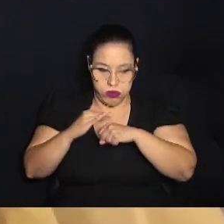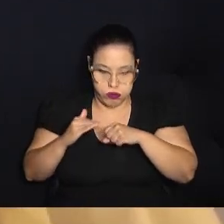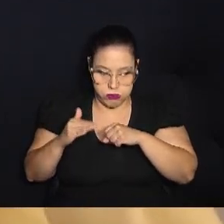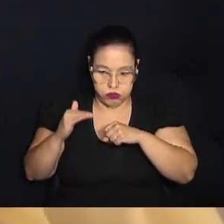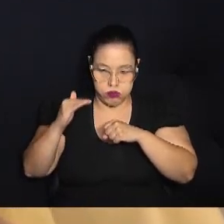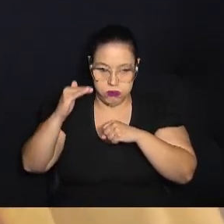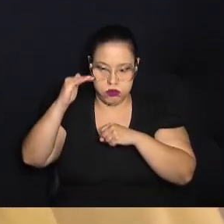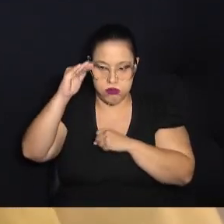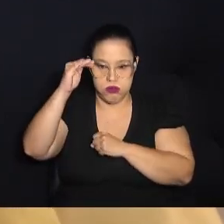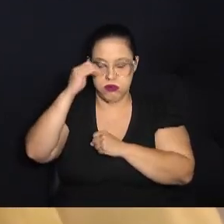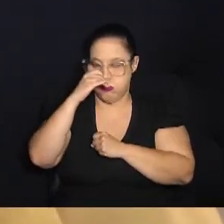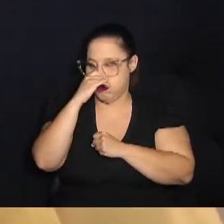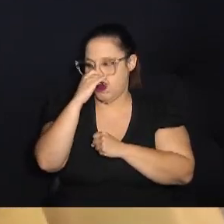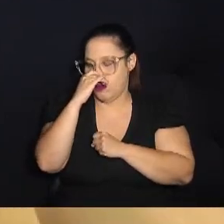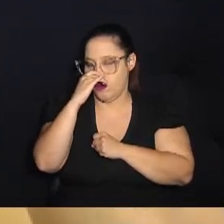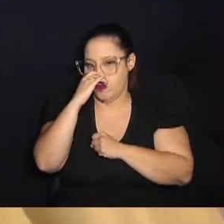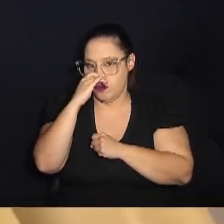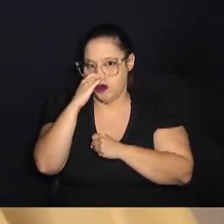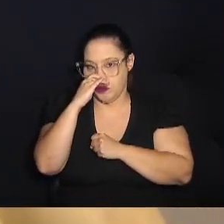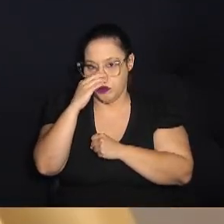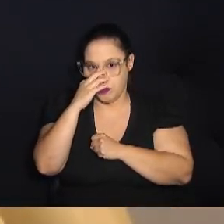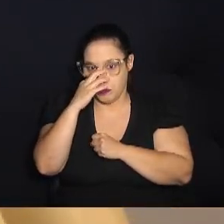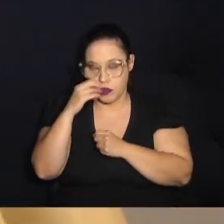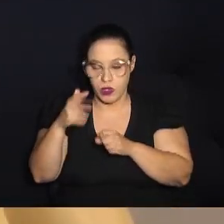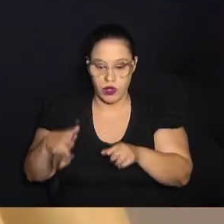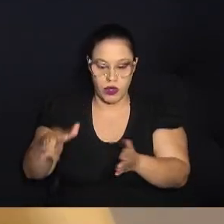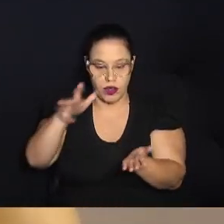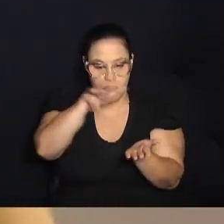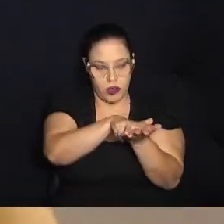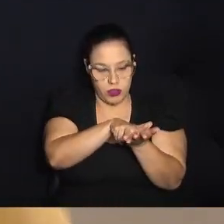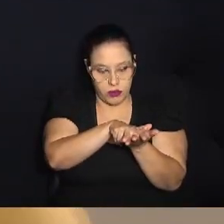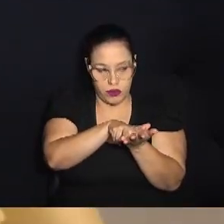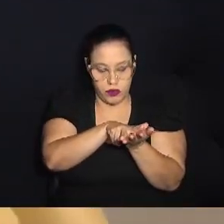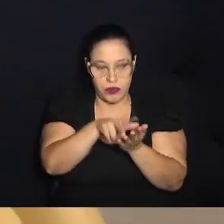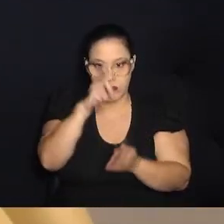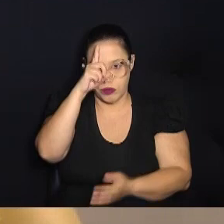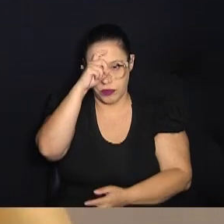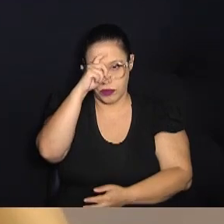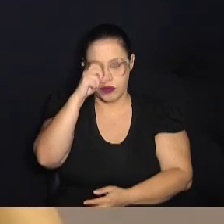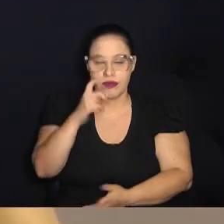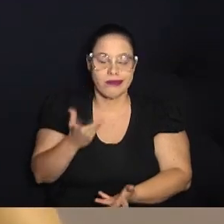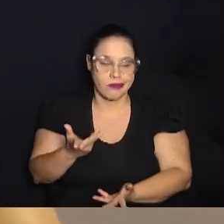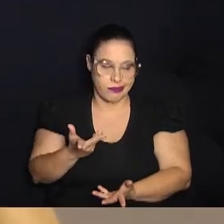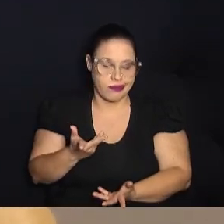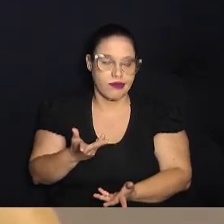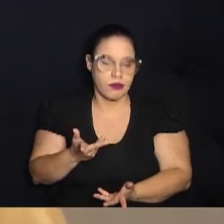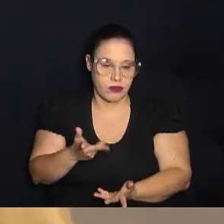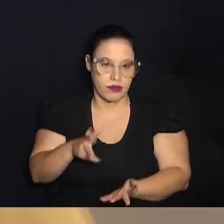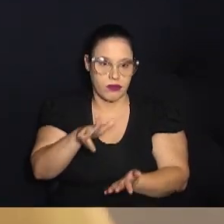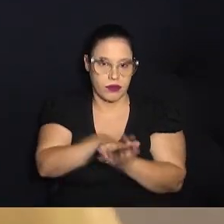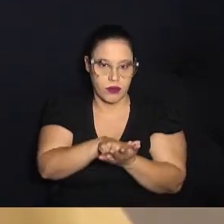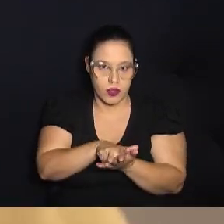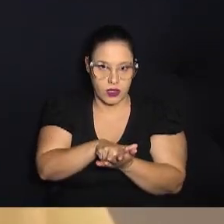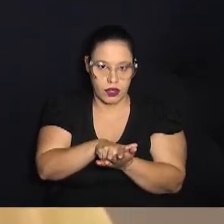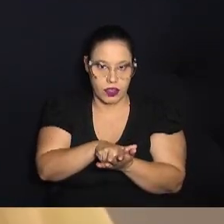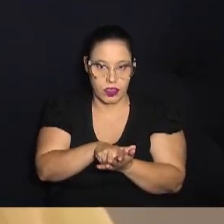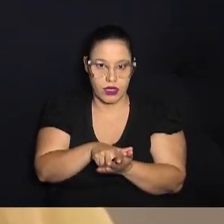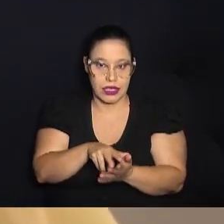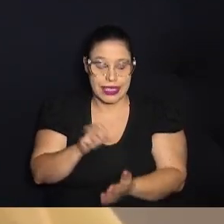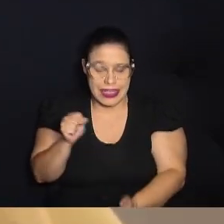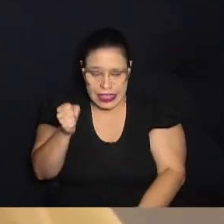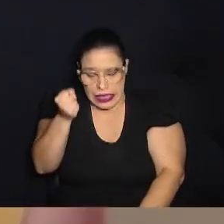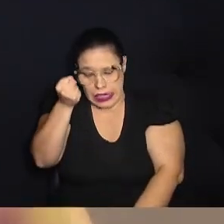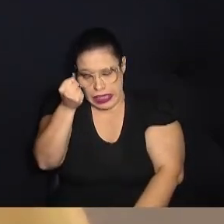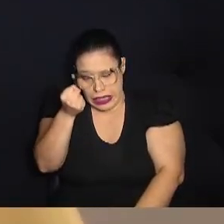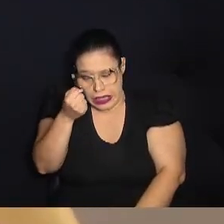não evoluam com complexidade, que o paciente precisa internar, parar numa unidade de saúde, né? Em situações mais